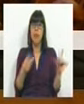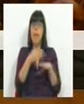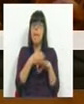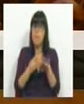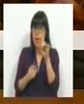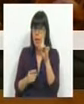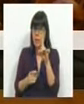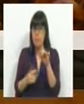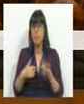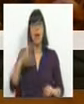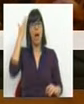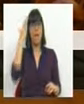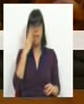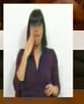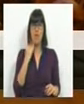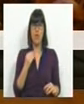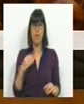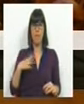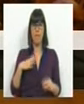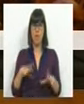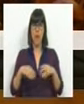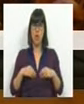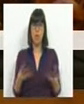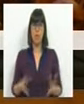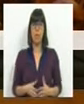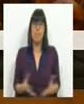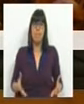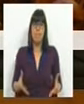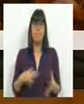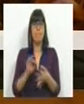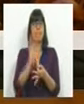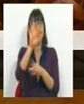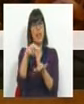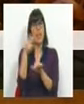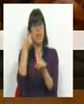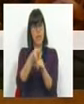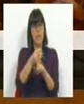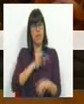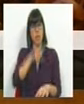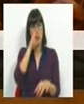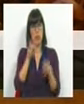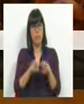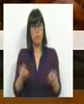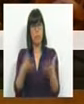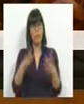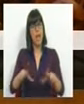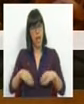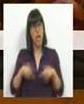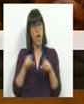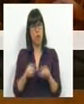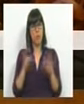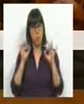parcial, mas eu creio que a vergonha está assumida. E por isso eu lanço um desafio, senhores ministros. Assumam